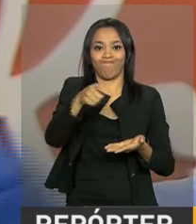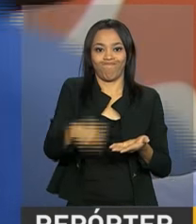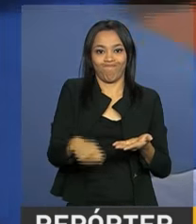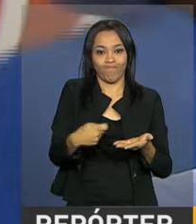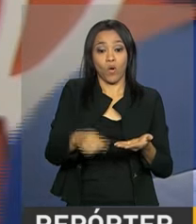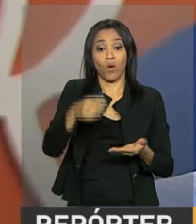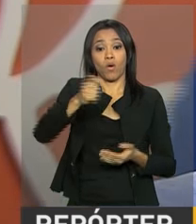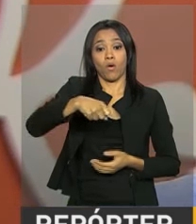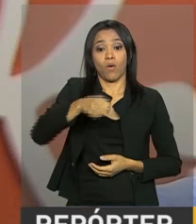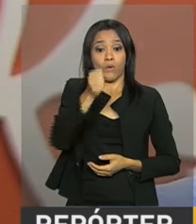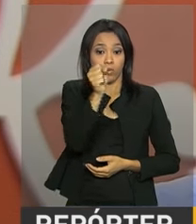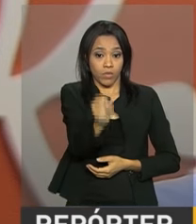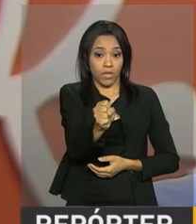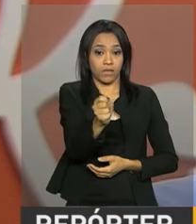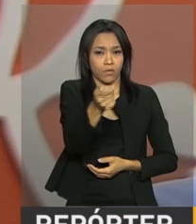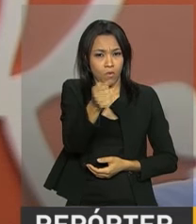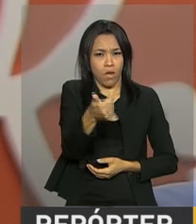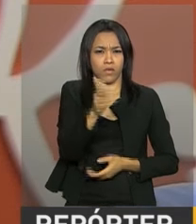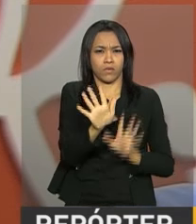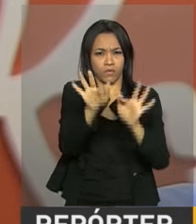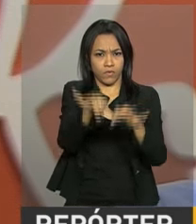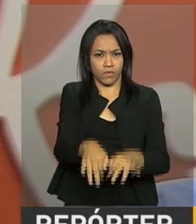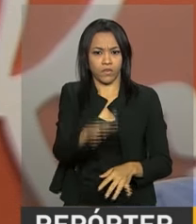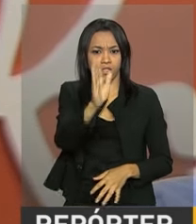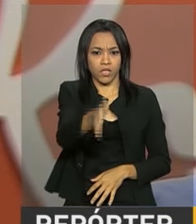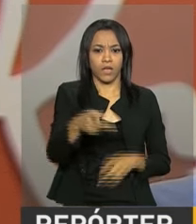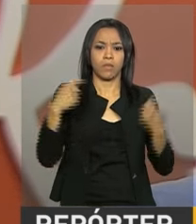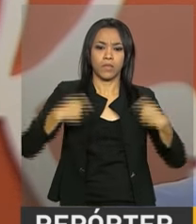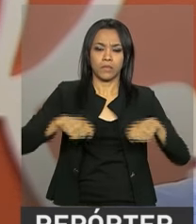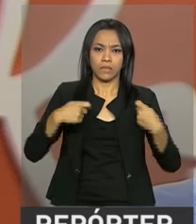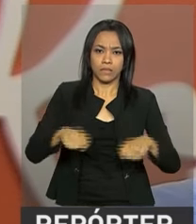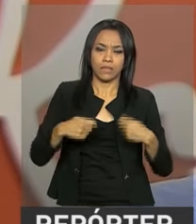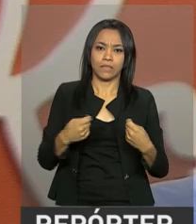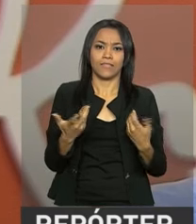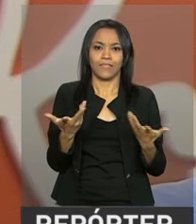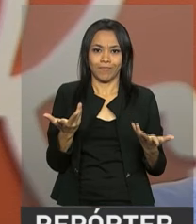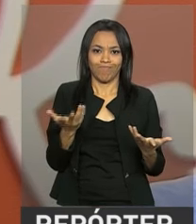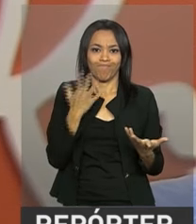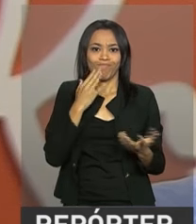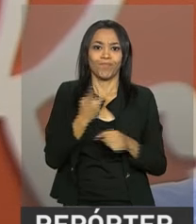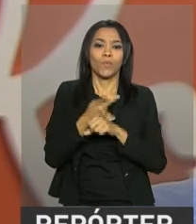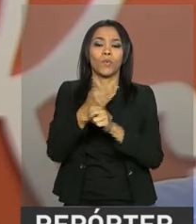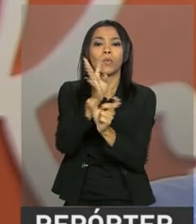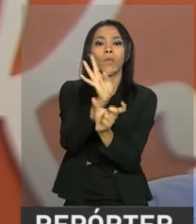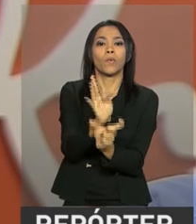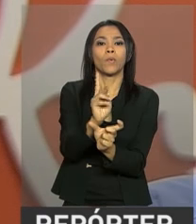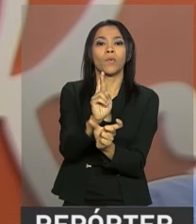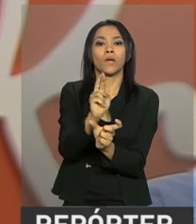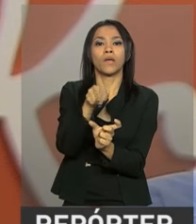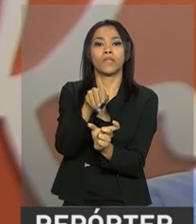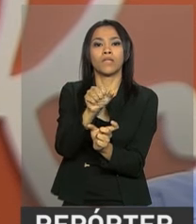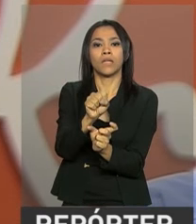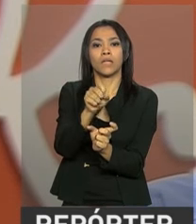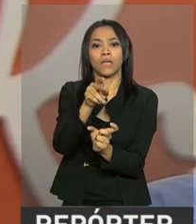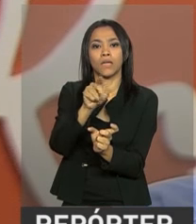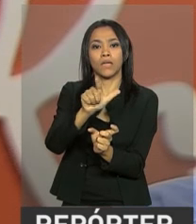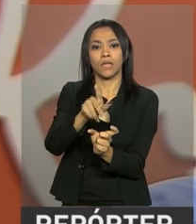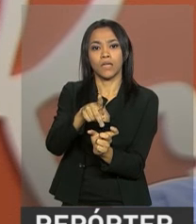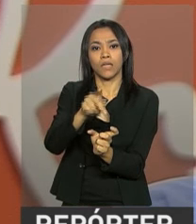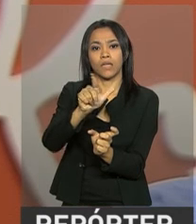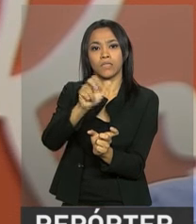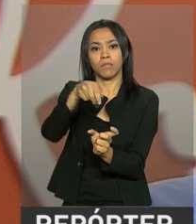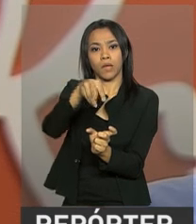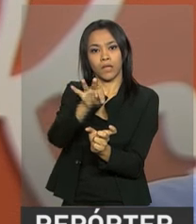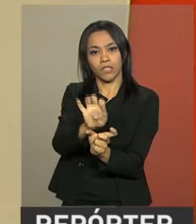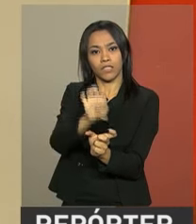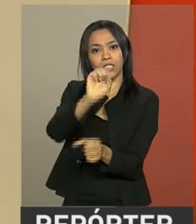já, assim, está quase no final, só que assim, ele tem indicação para transplante, né? Só que ele já conseguiu doador, aí só está